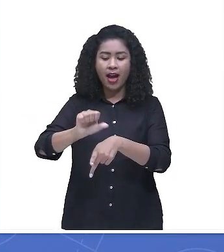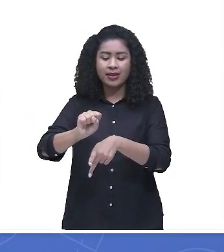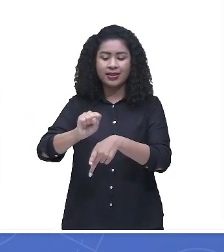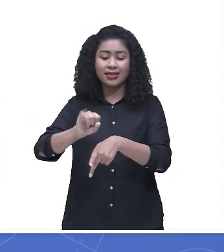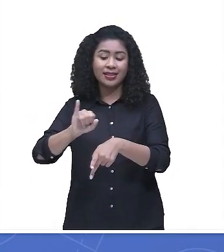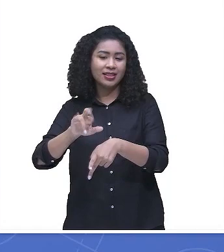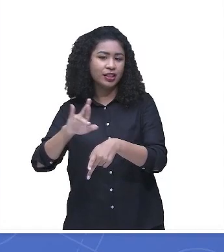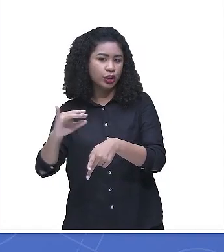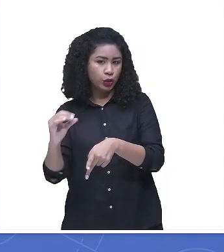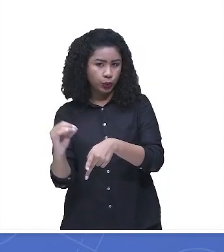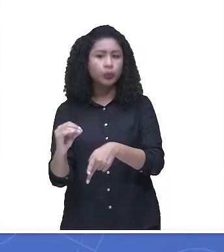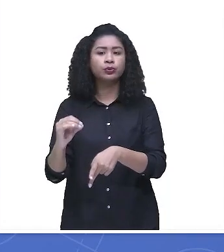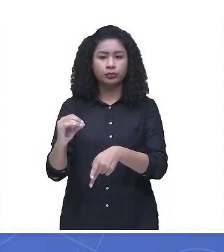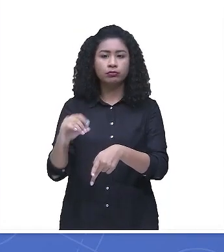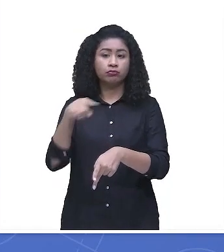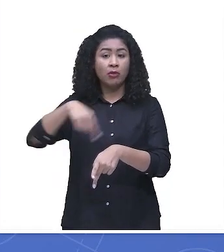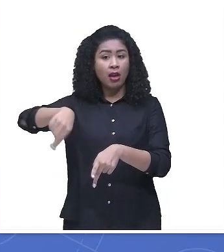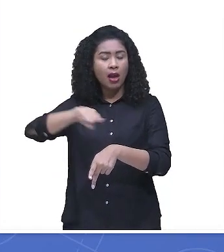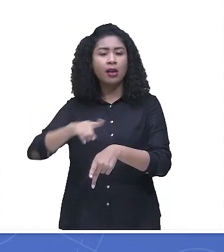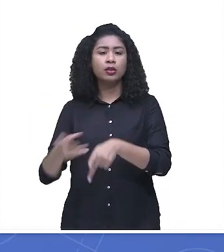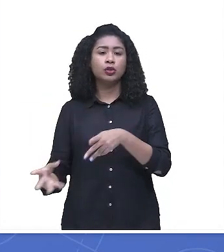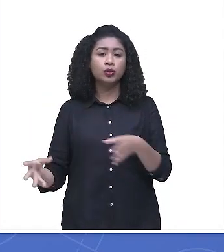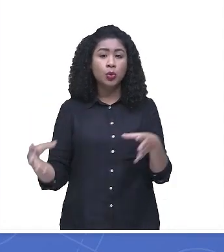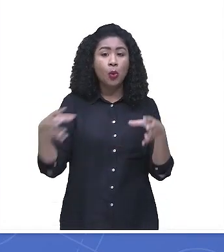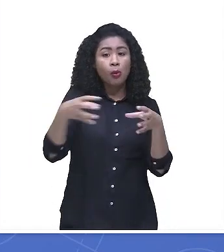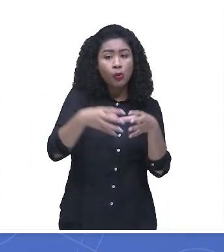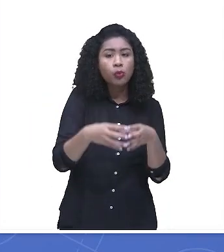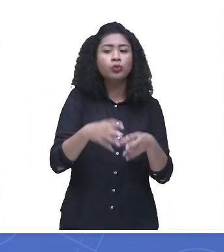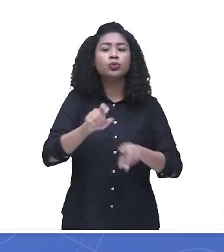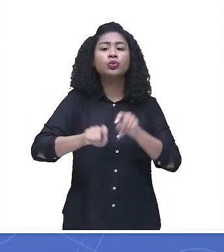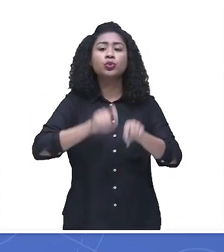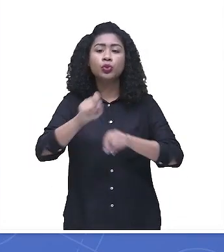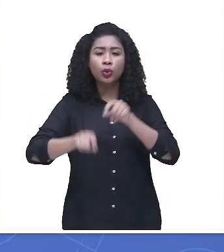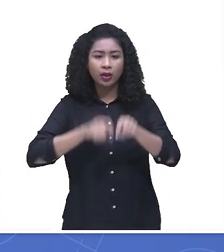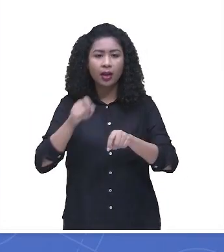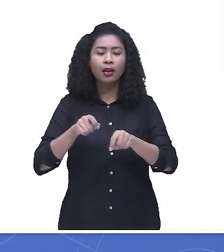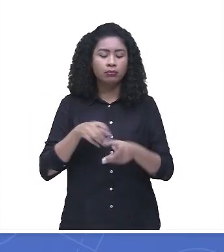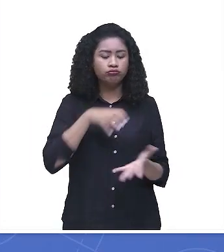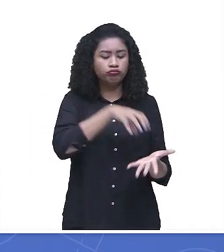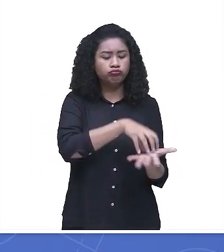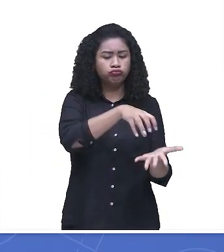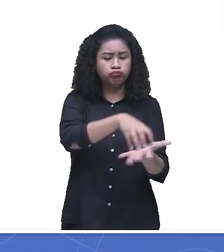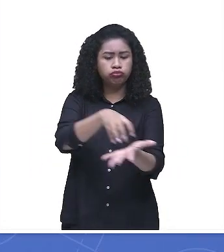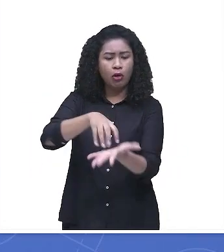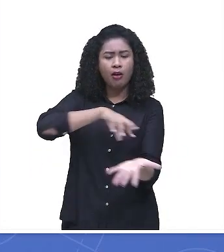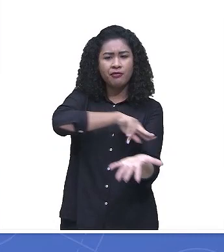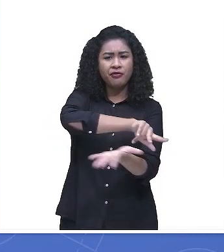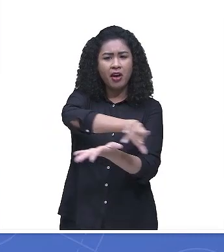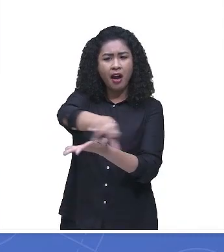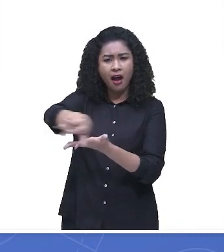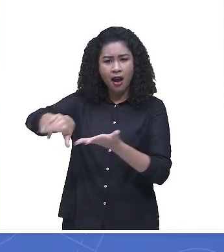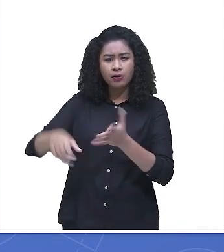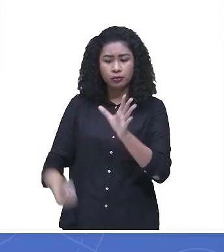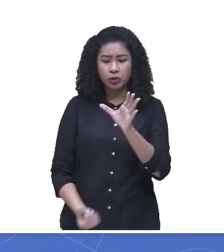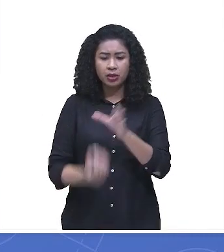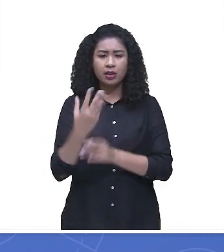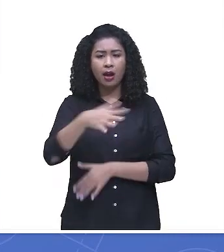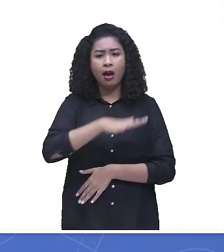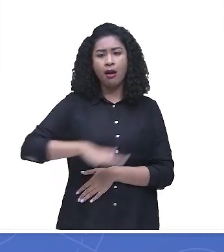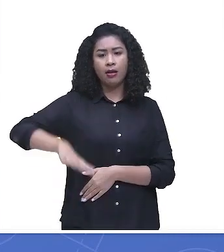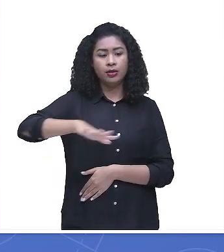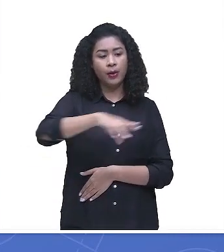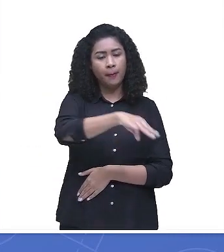ontem, eles fazem parte dessa composição das civilizações que vão construir a região da Mesopotâmia,